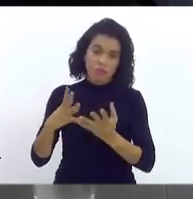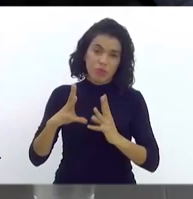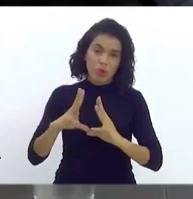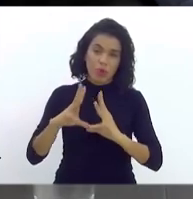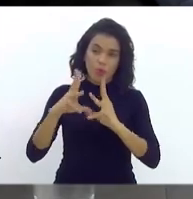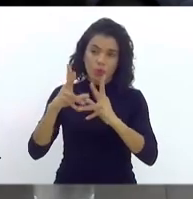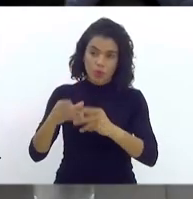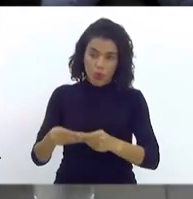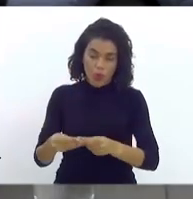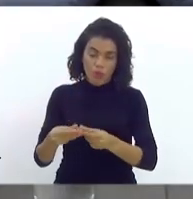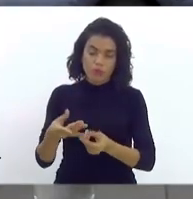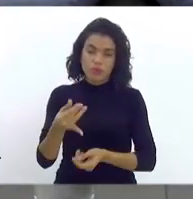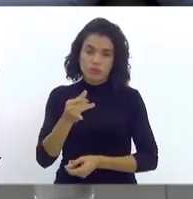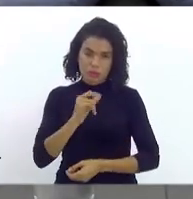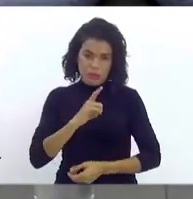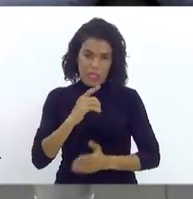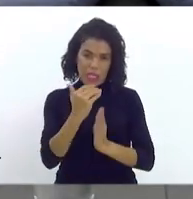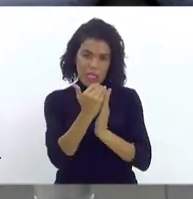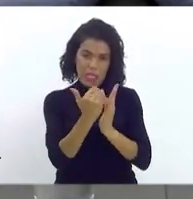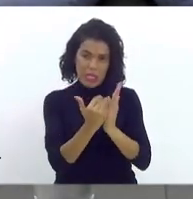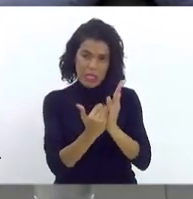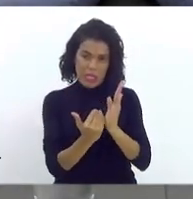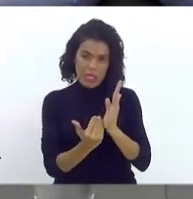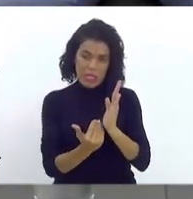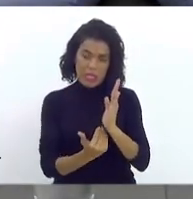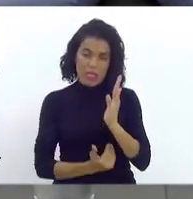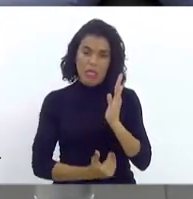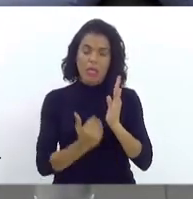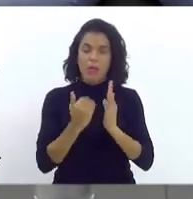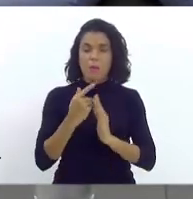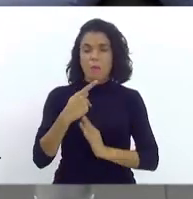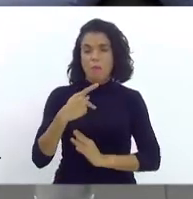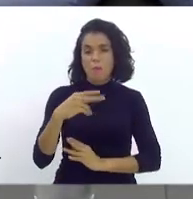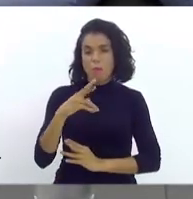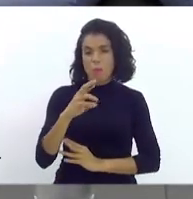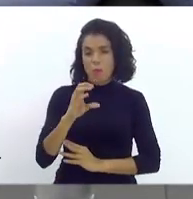componentes... É, tem até aqui a ANP, IPEM, PROCON...